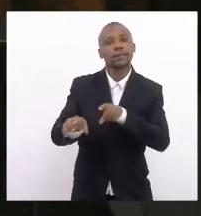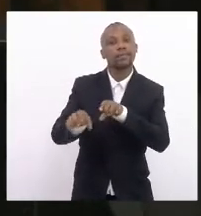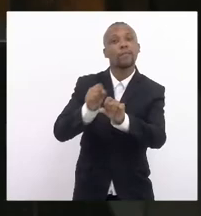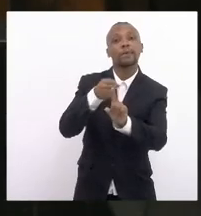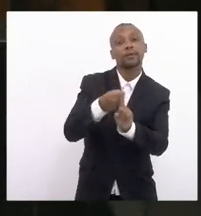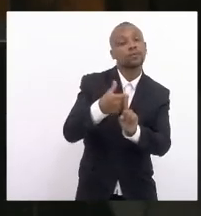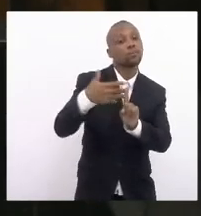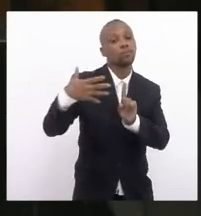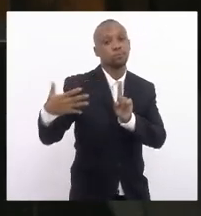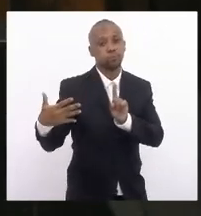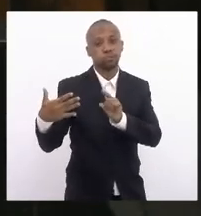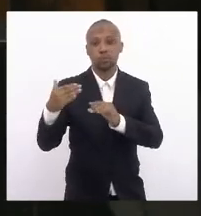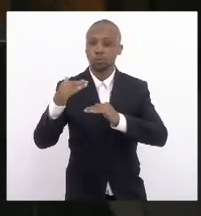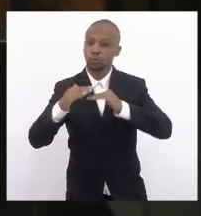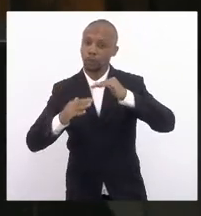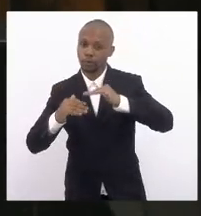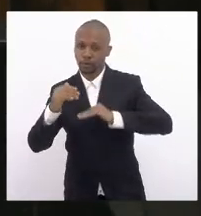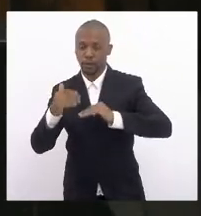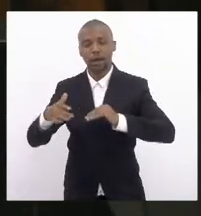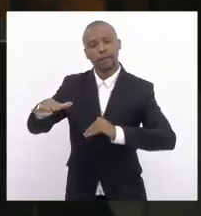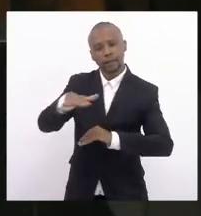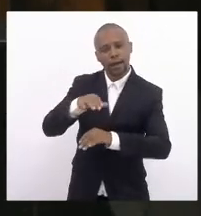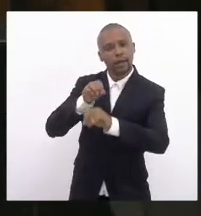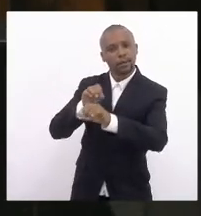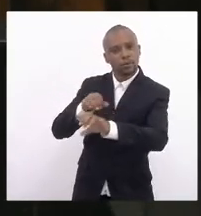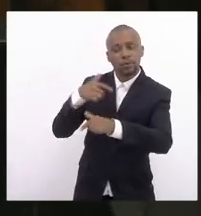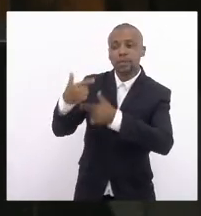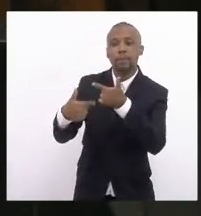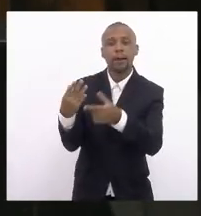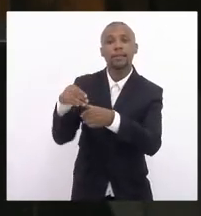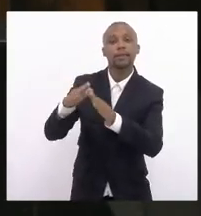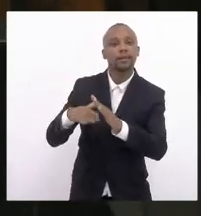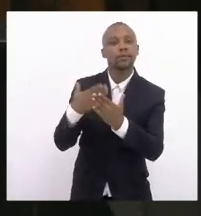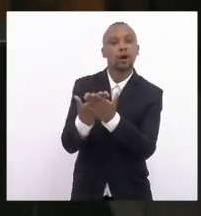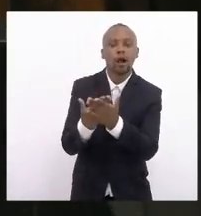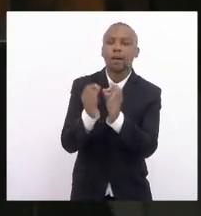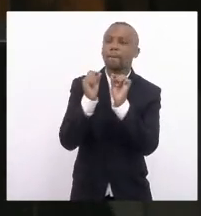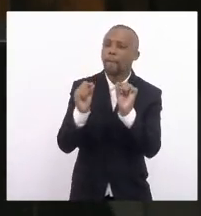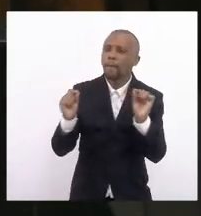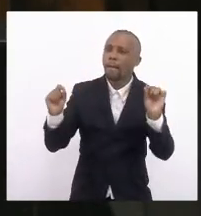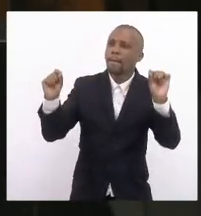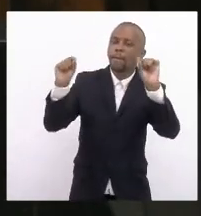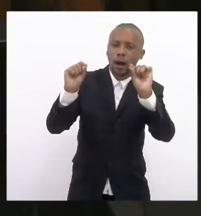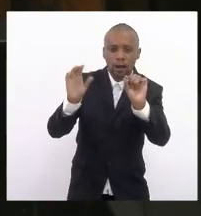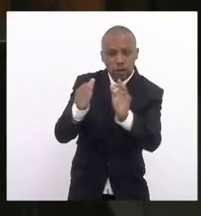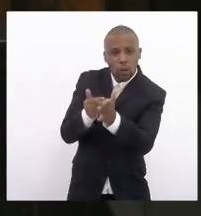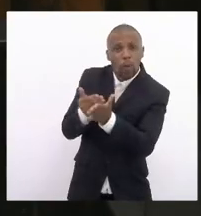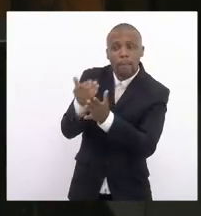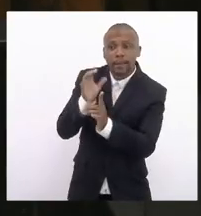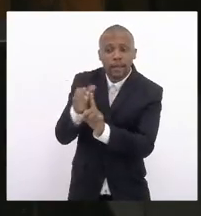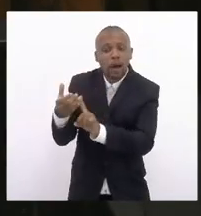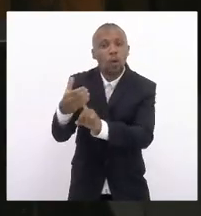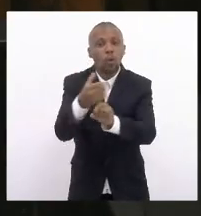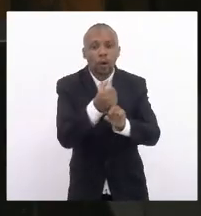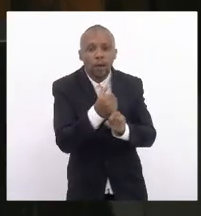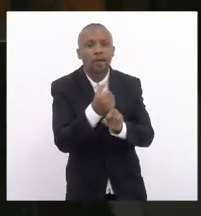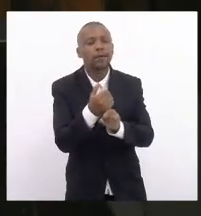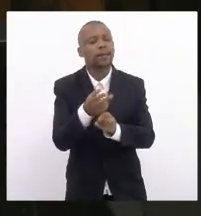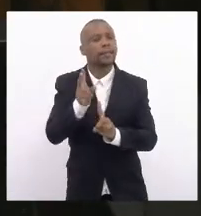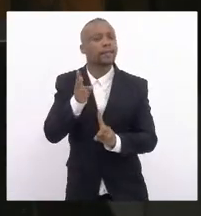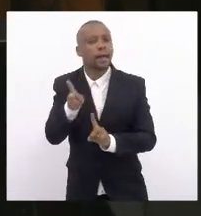continuada dos profissionais da educação que atuam naquelas escolas que passam a acolher regularmente alunos com